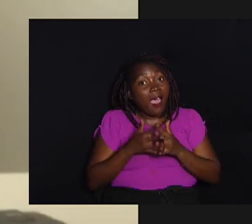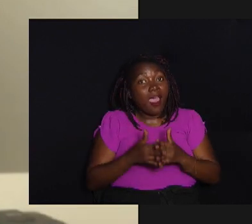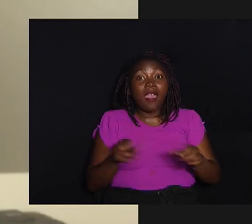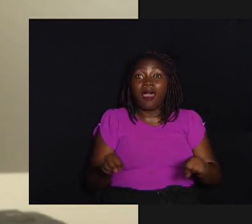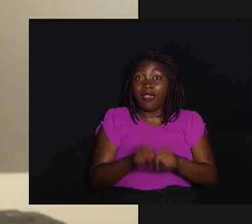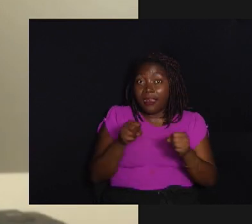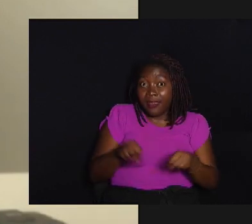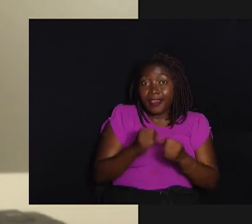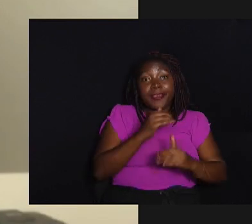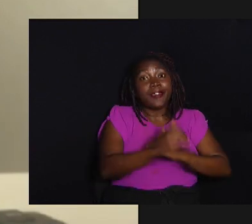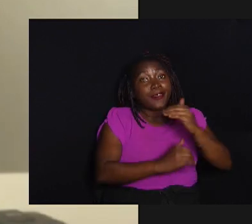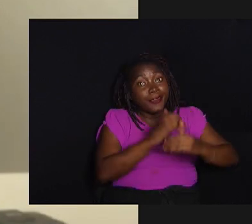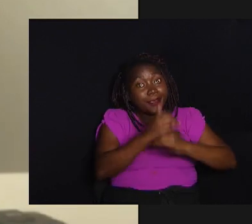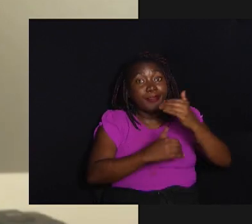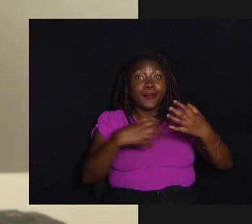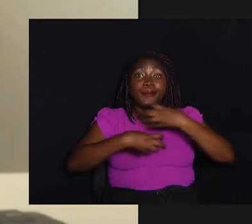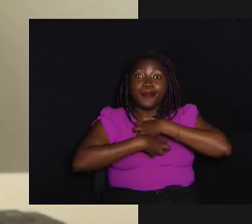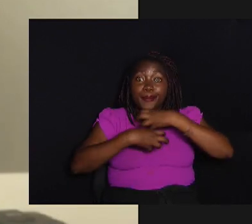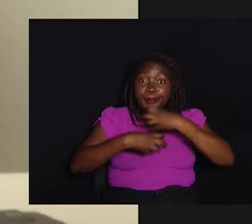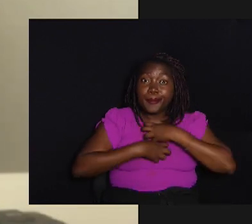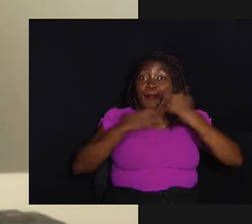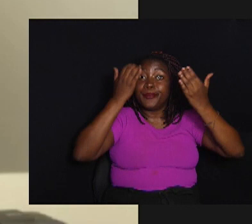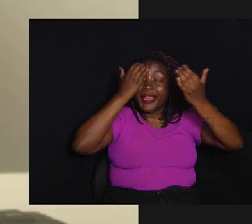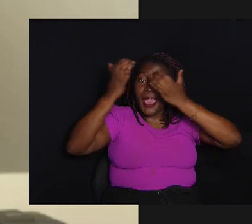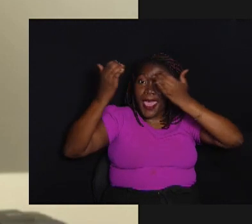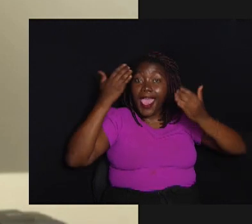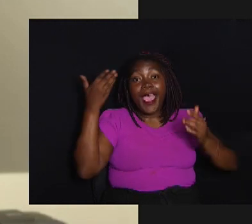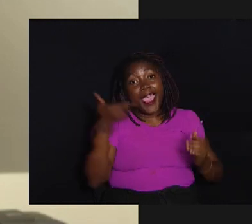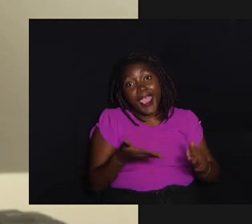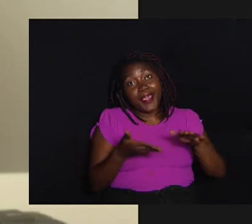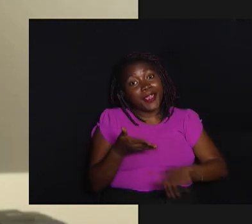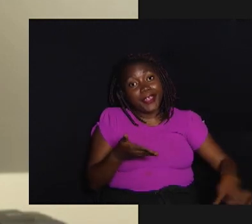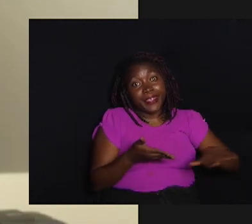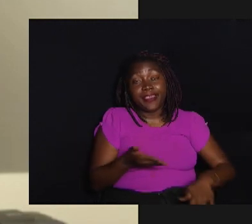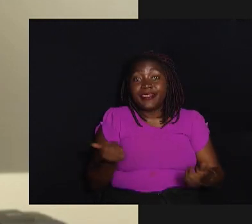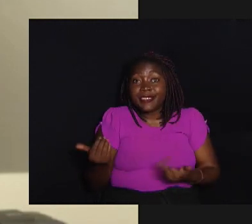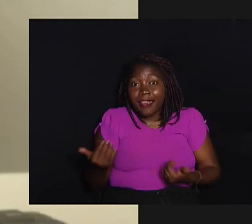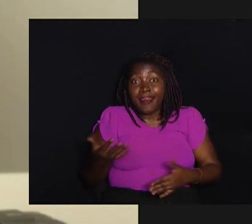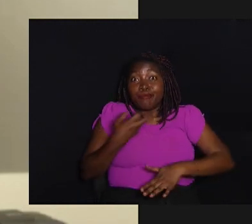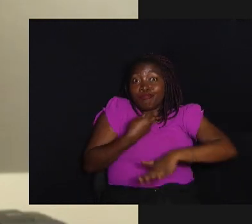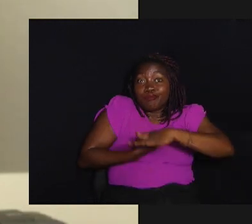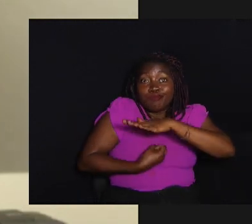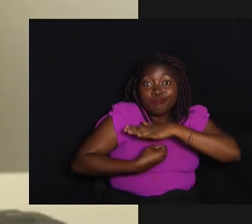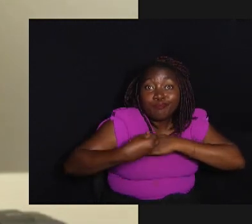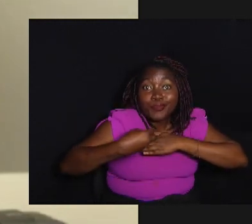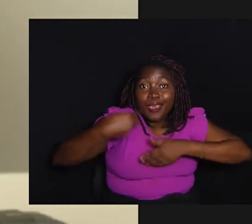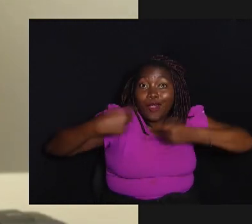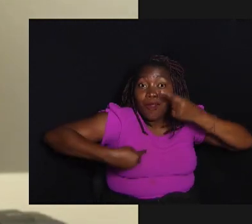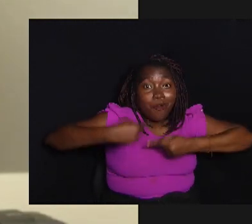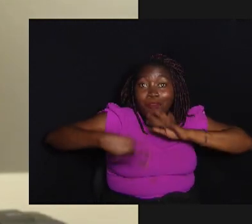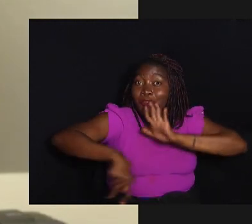desenvolvimento moral, psicológico dessa criança, desse adolescente, que é envolvido num conflito que não é dele, né, que ele não deveria estar